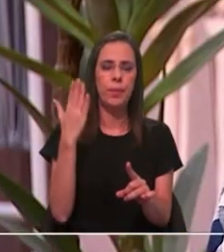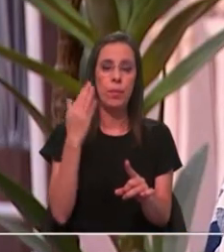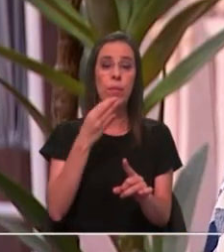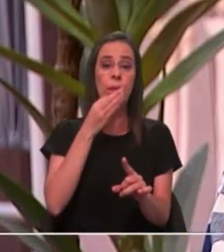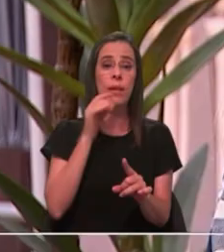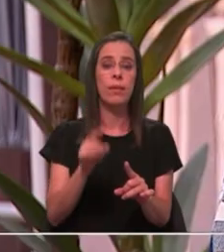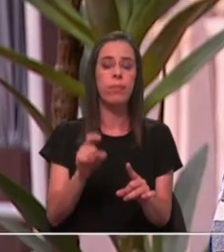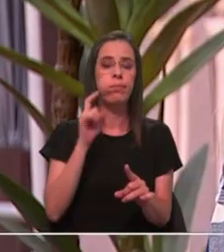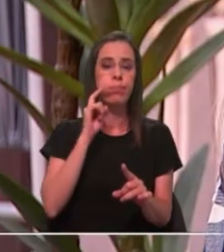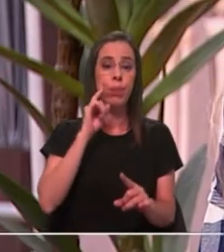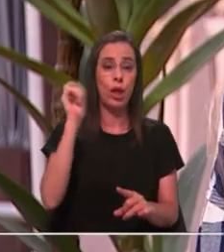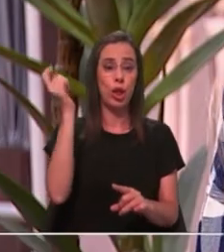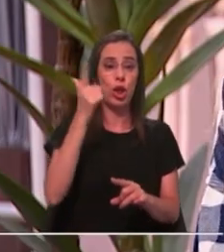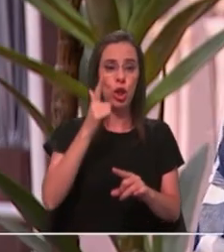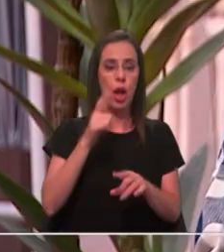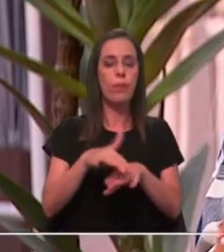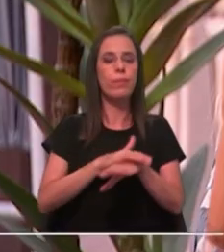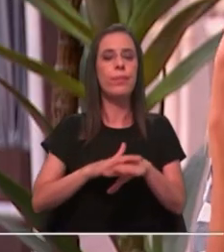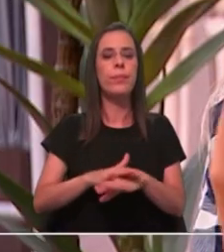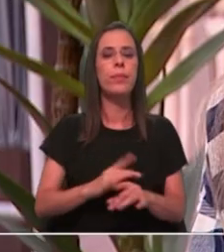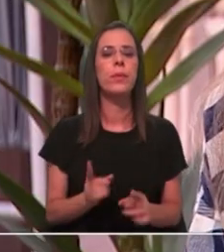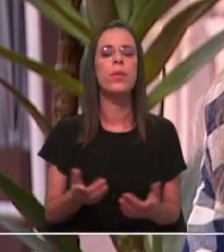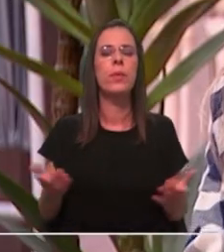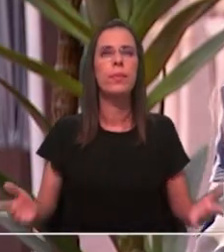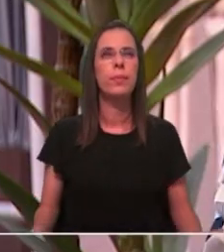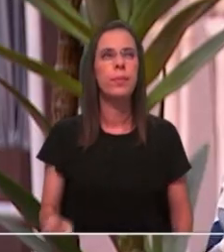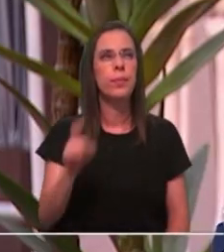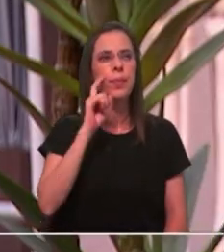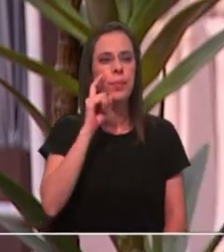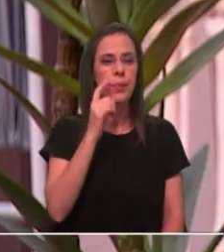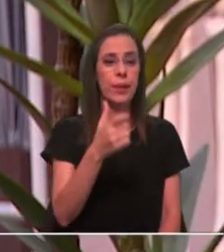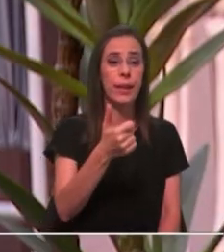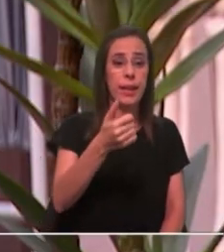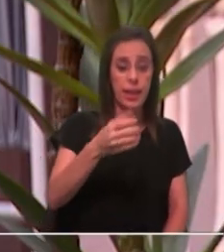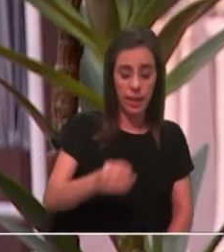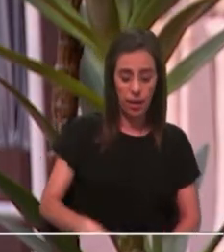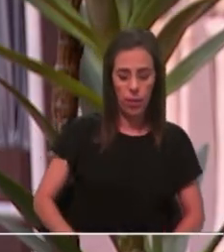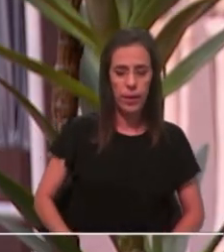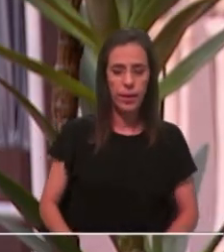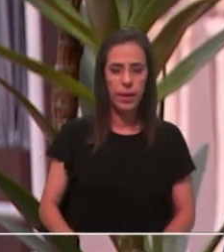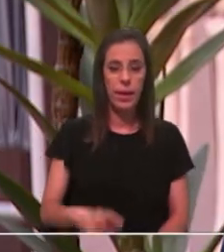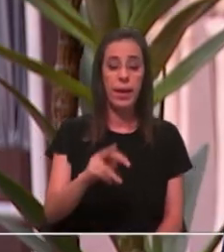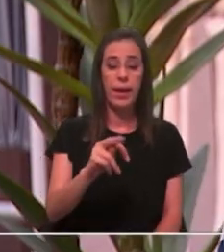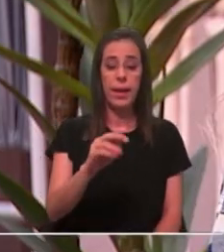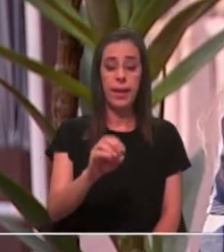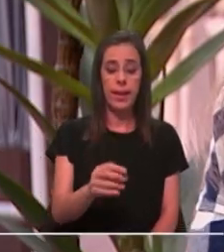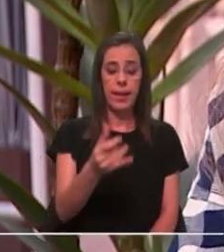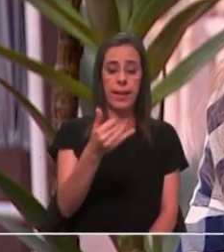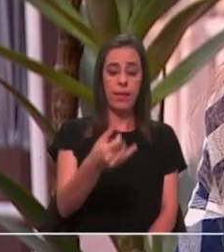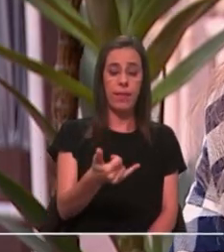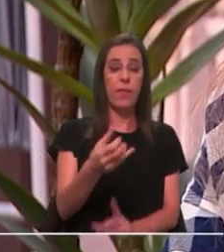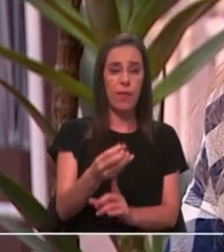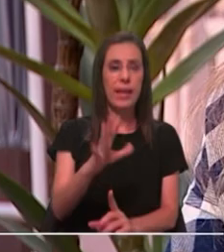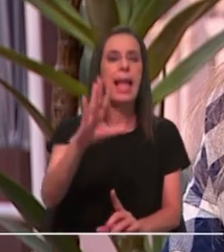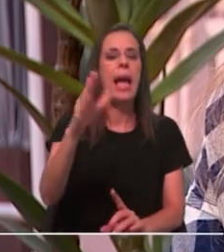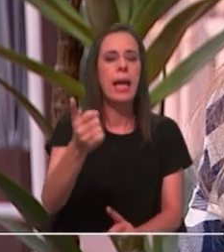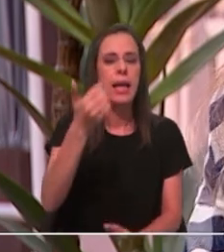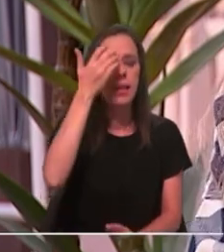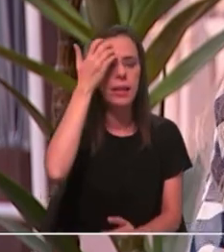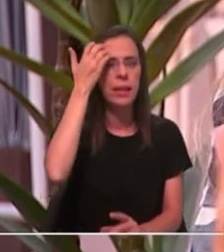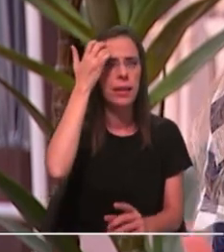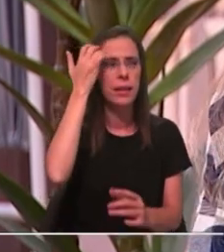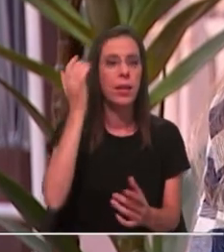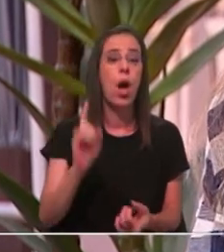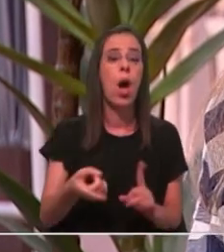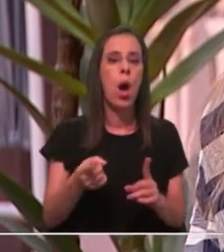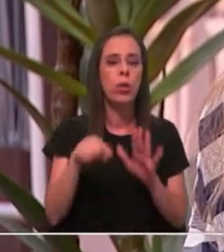pouco de proteção solar. O que é isto? Um protetor 50, um protetor 30, um 20, um 15?